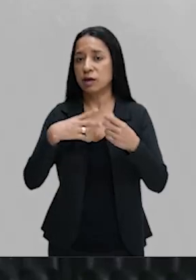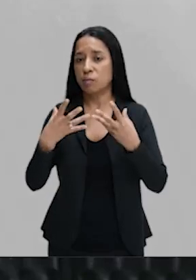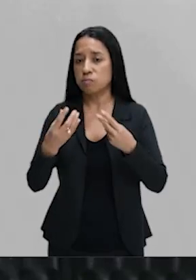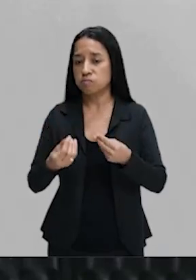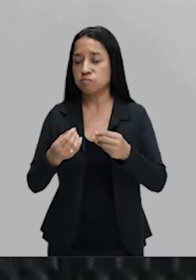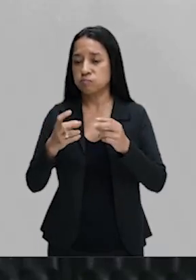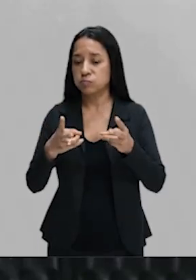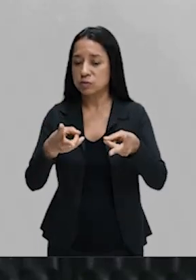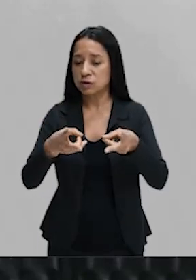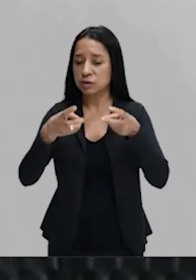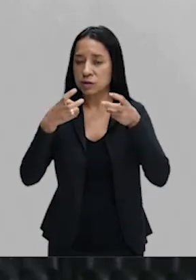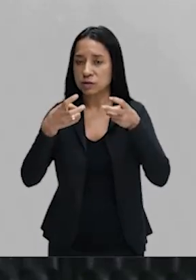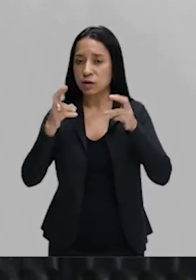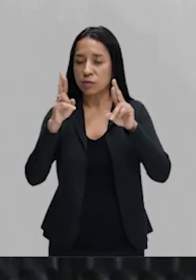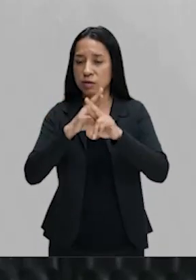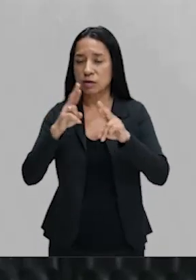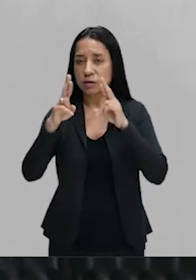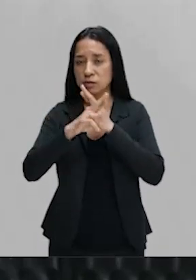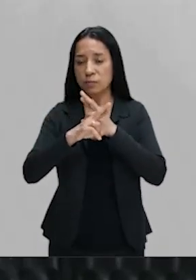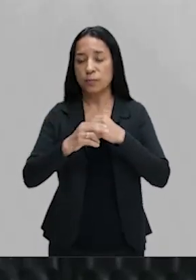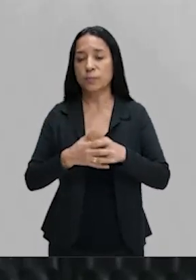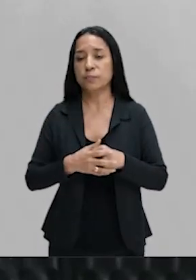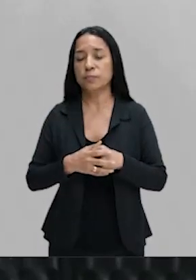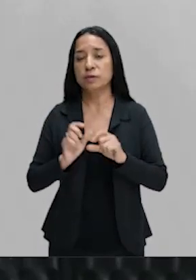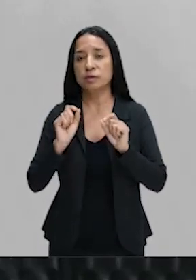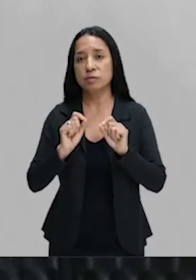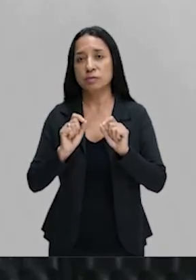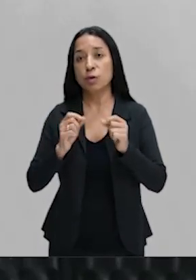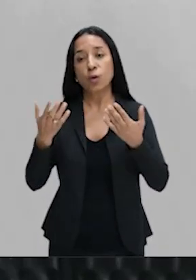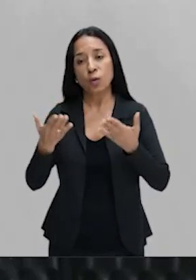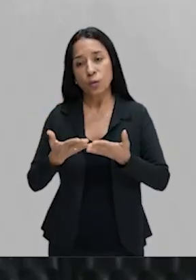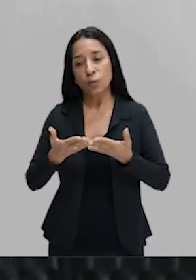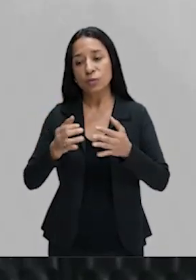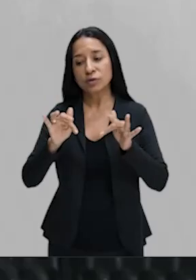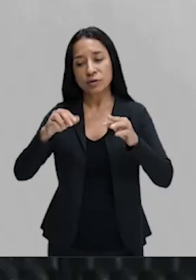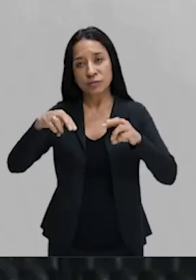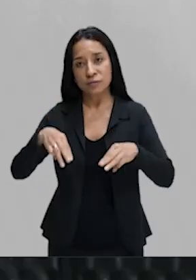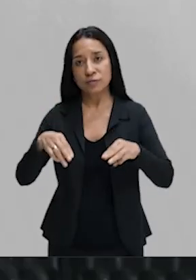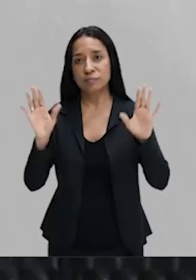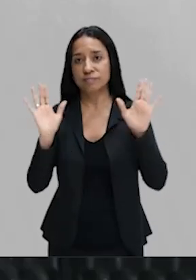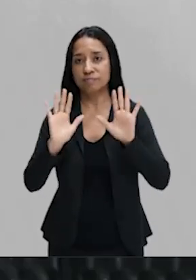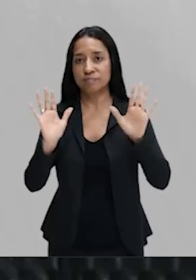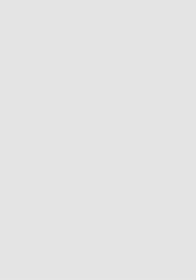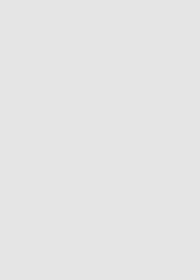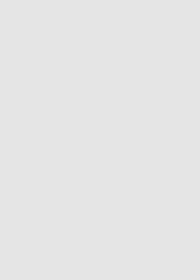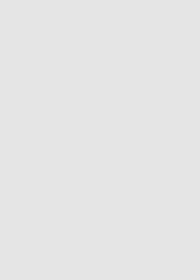atenção em relação a isso. Bem, meus queridos, por hoje a gente fica aqui. Hasta luego!